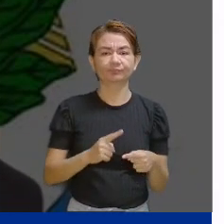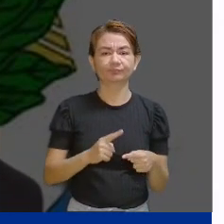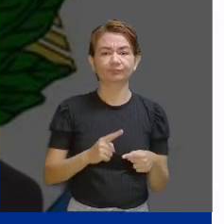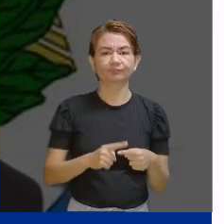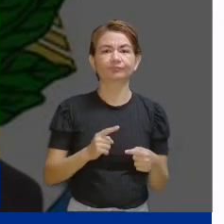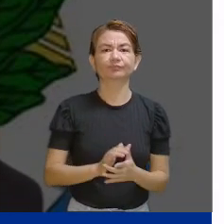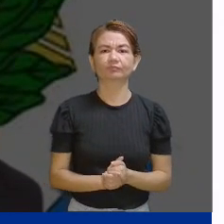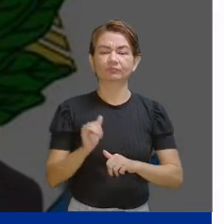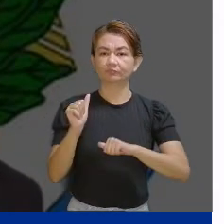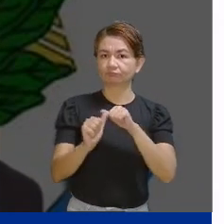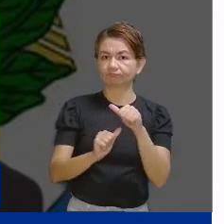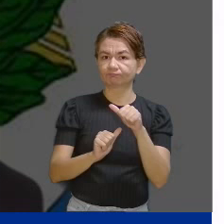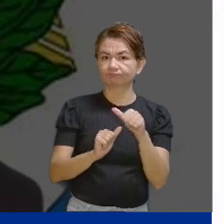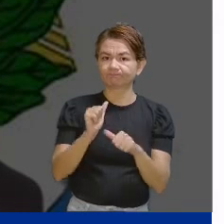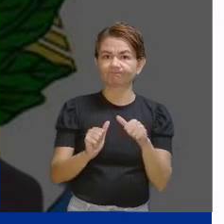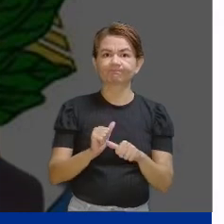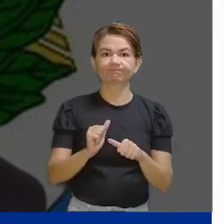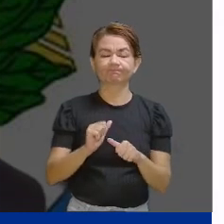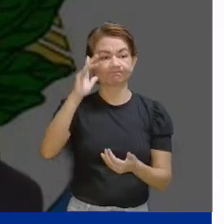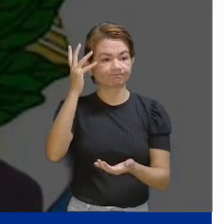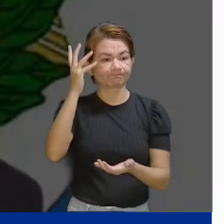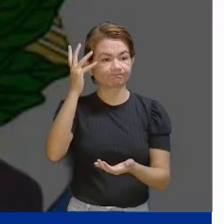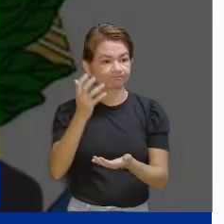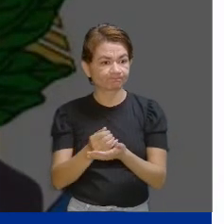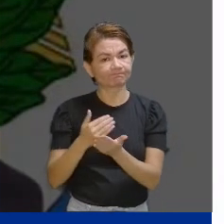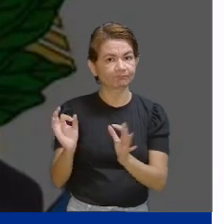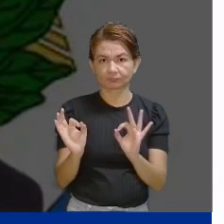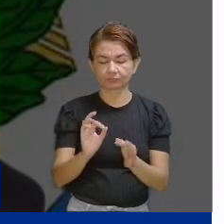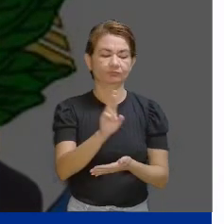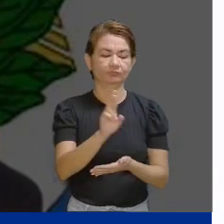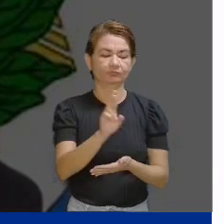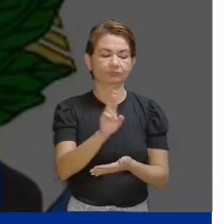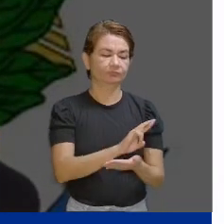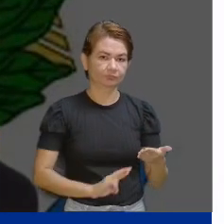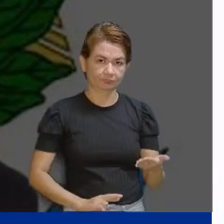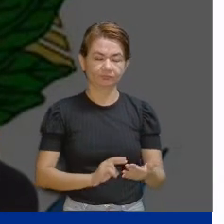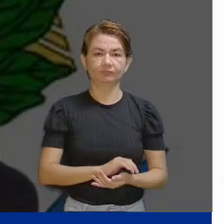insuficientes para modificar a decisão de origem. É o relatório, Excelência.